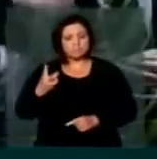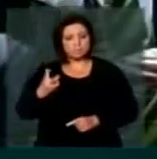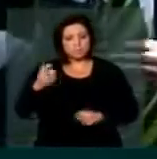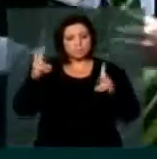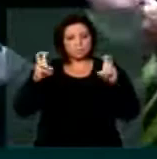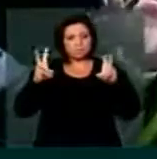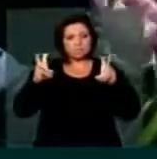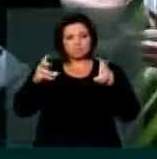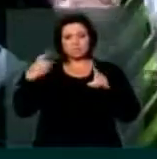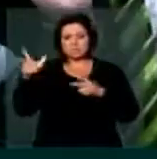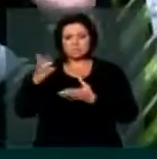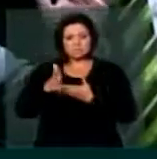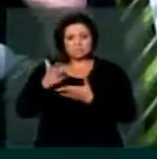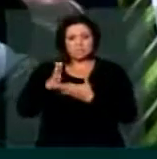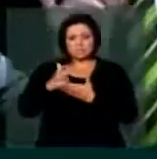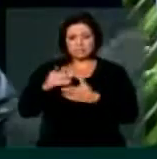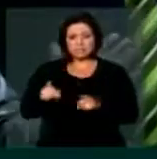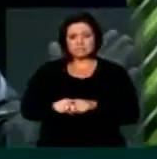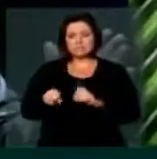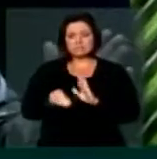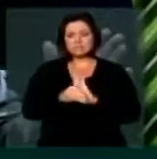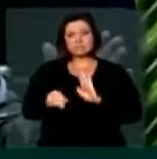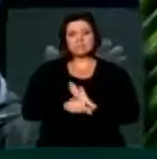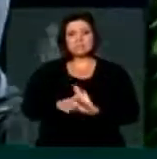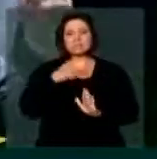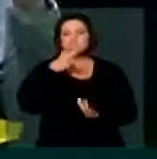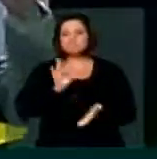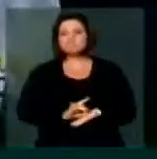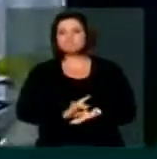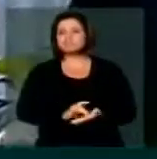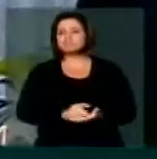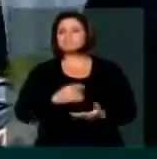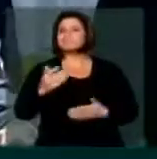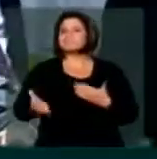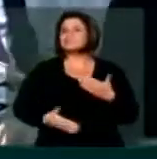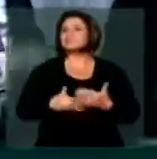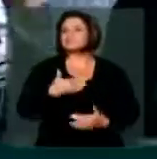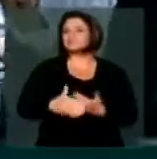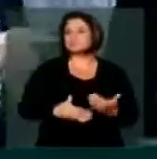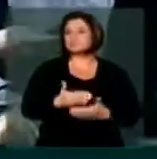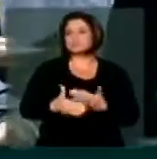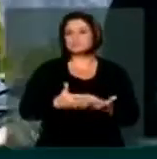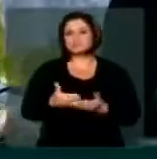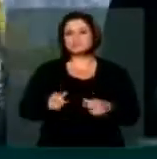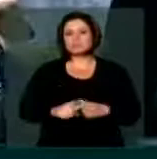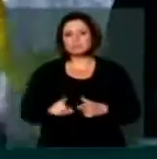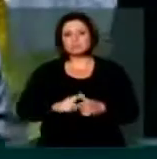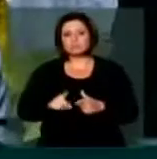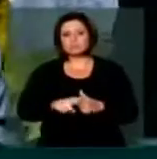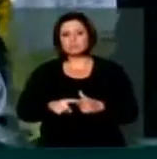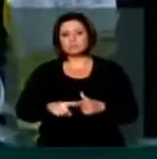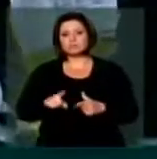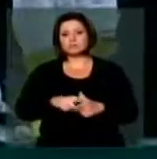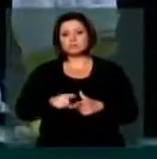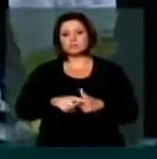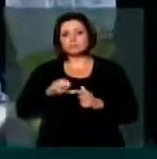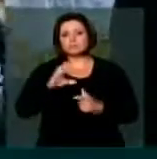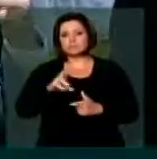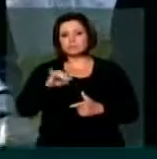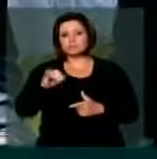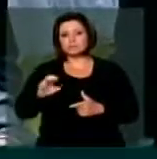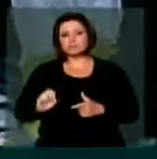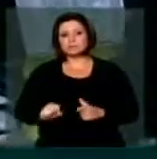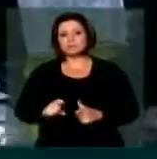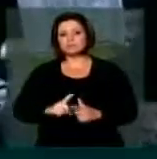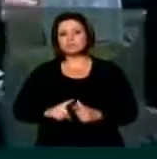dois temas que não estão no âmbito da MP original, levarmos a uma situação de crise.